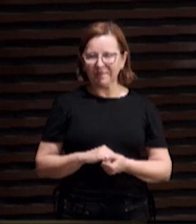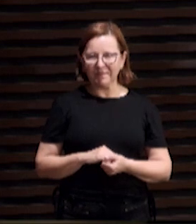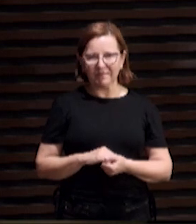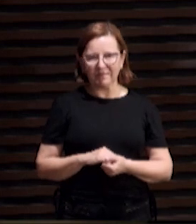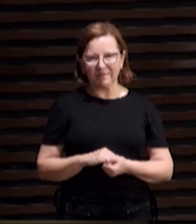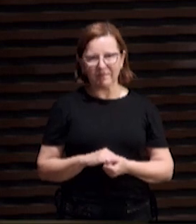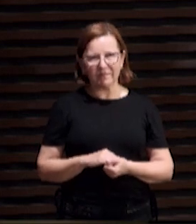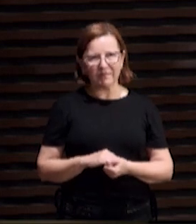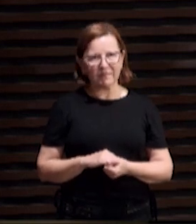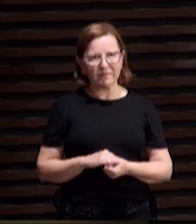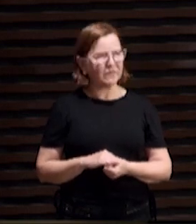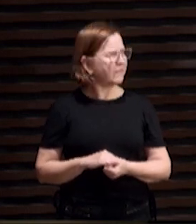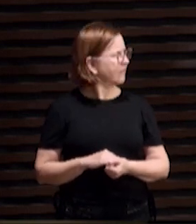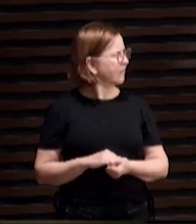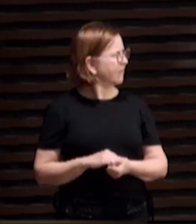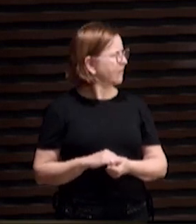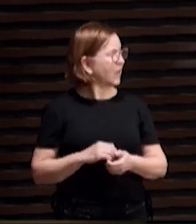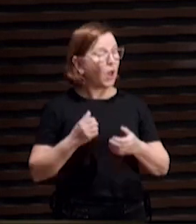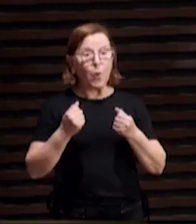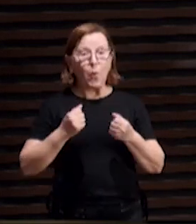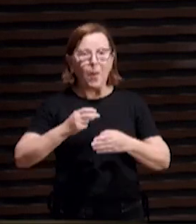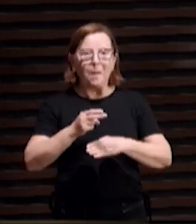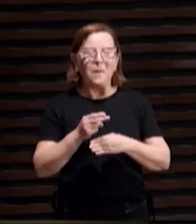Como é que se escreve Nietzsche, gente?